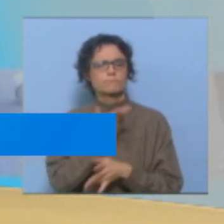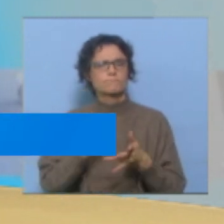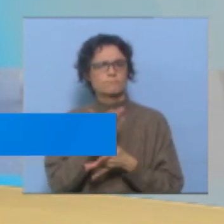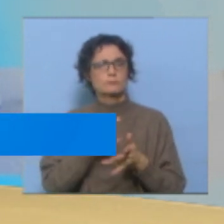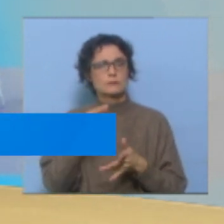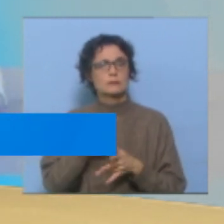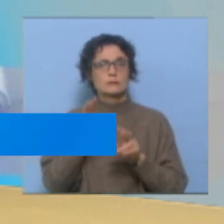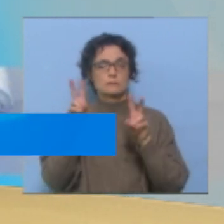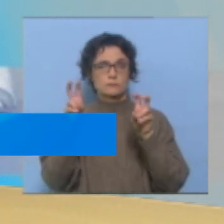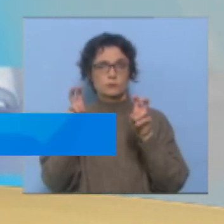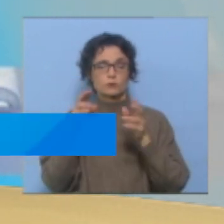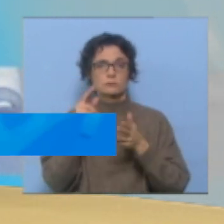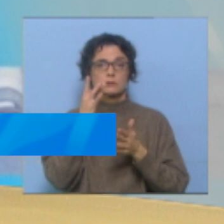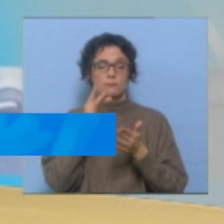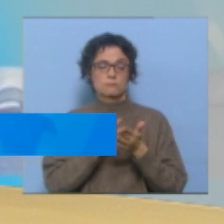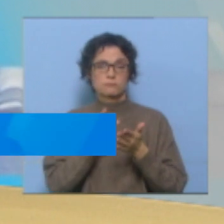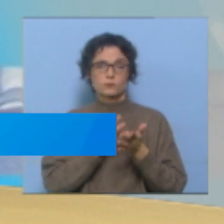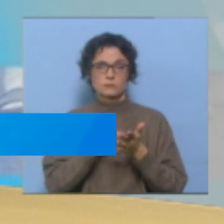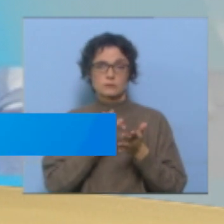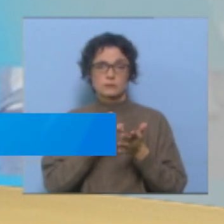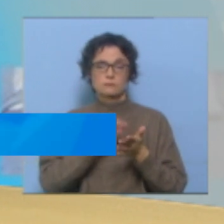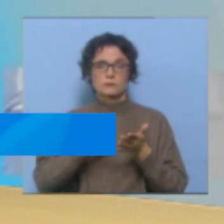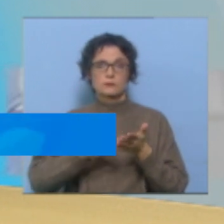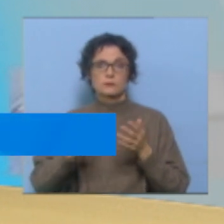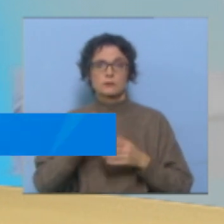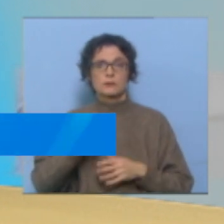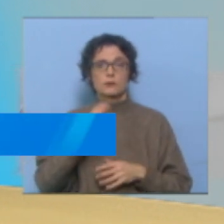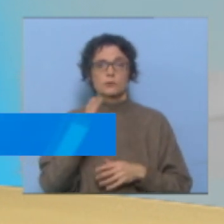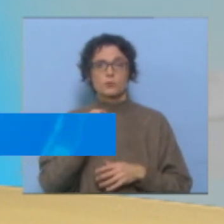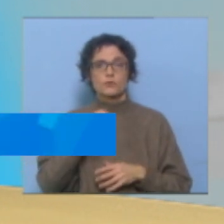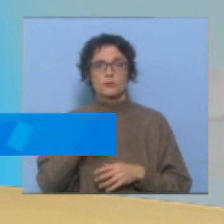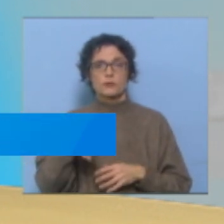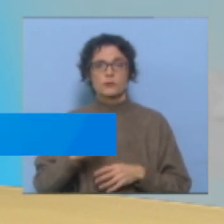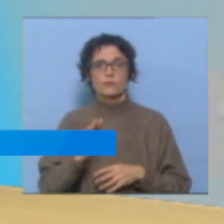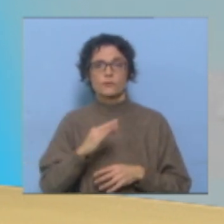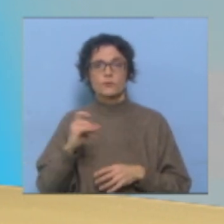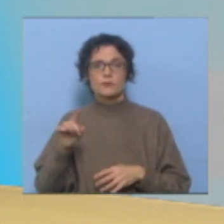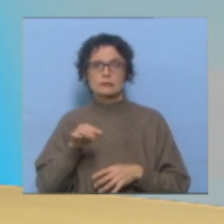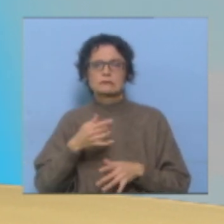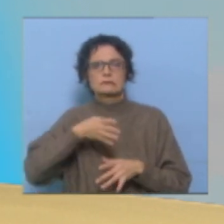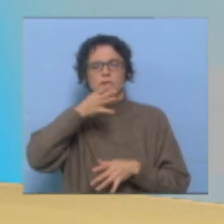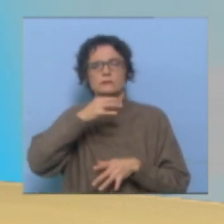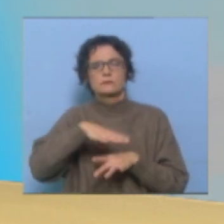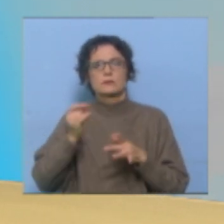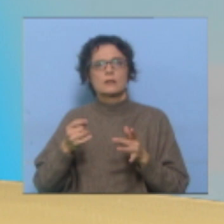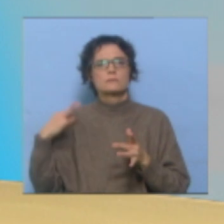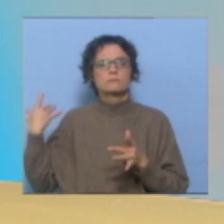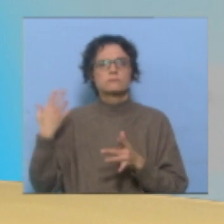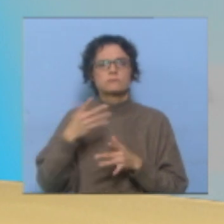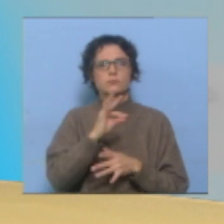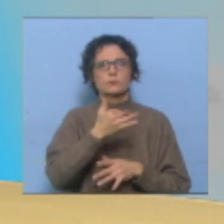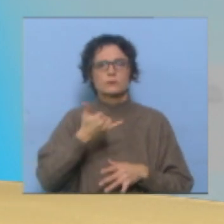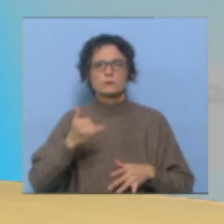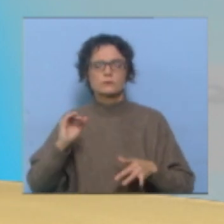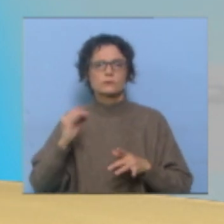da autoria de Eugénio Fonseca, que nos narra 42 anos de amizade e colaboração com o primeiro bispo de